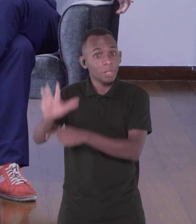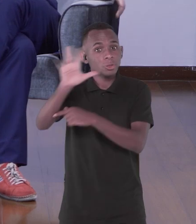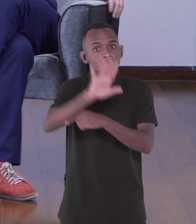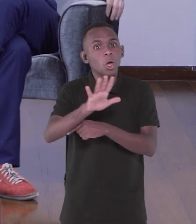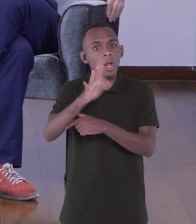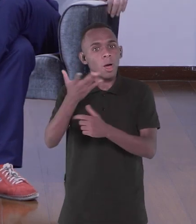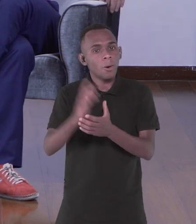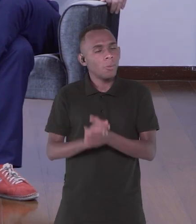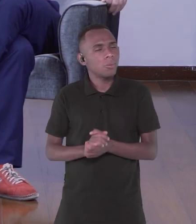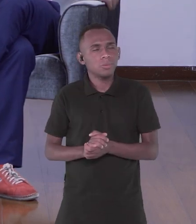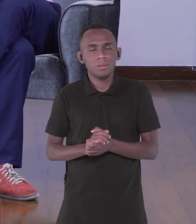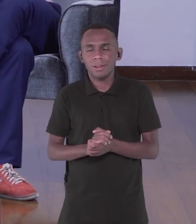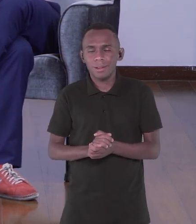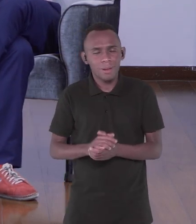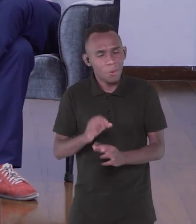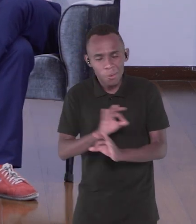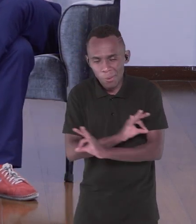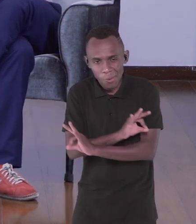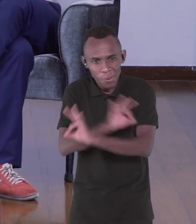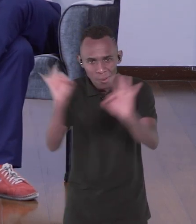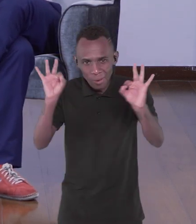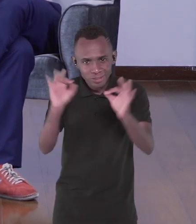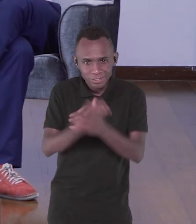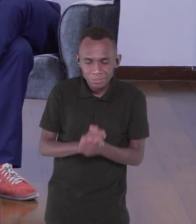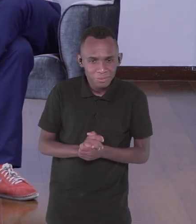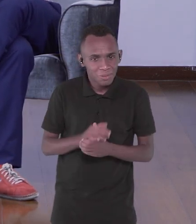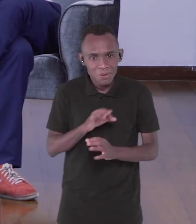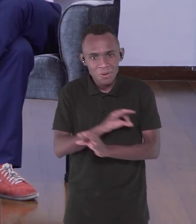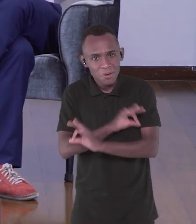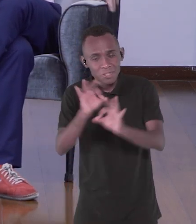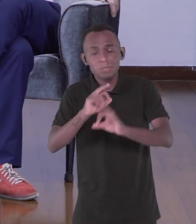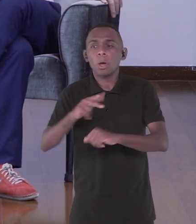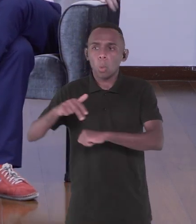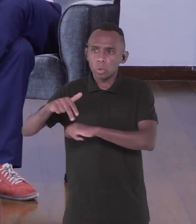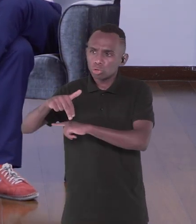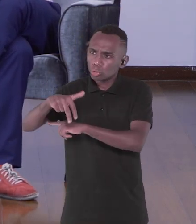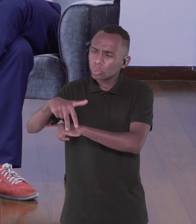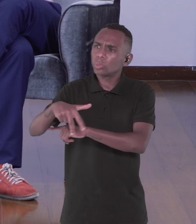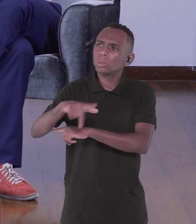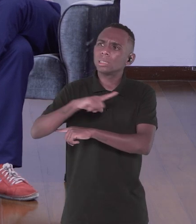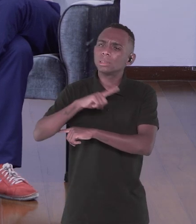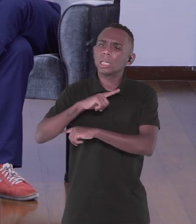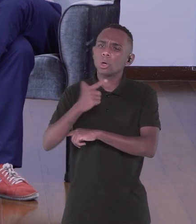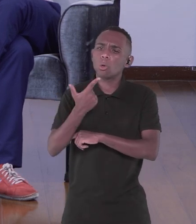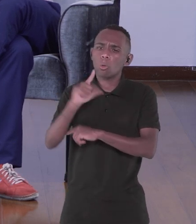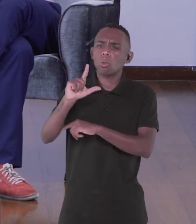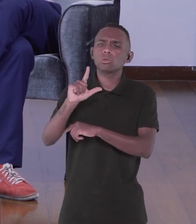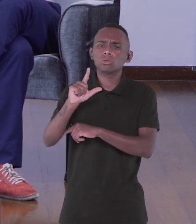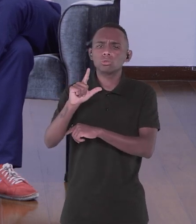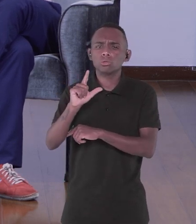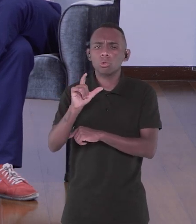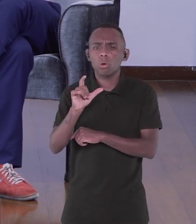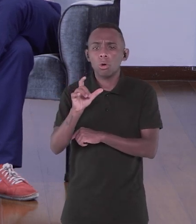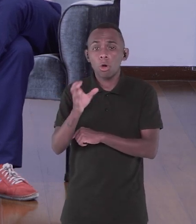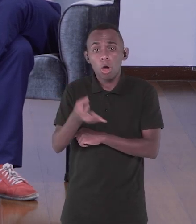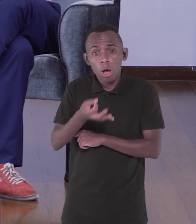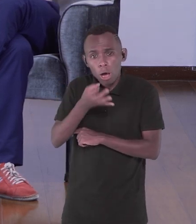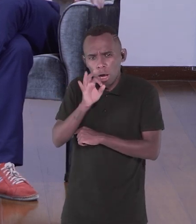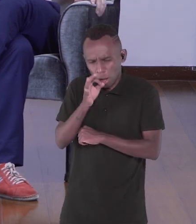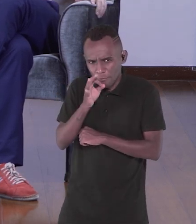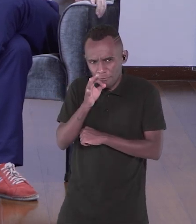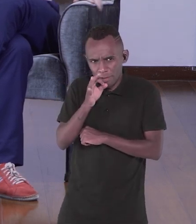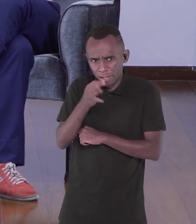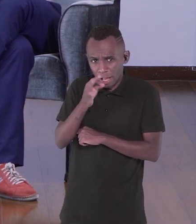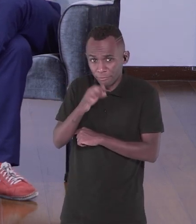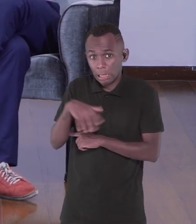Que é espetacular. O outro, você continua caminhando, aí tem um que é um café, um lugar que você toma um